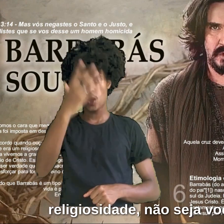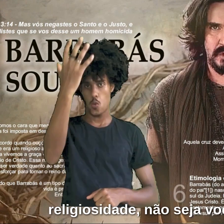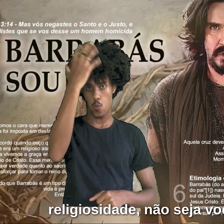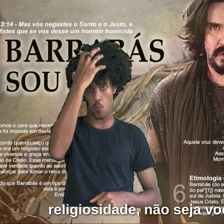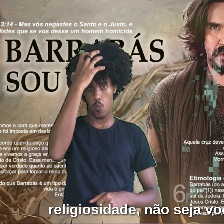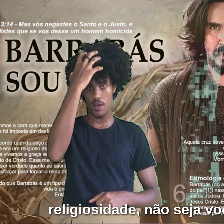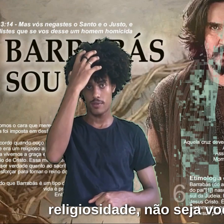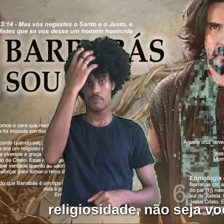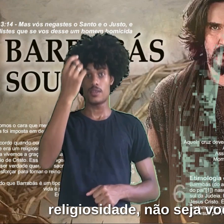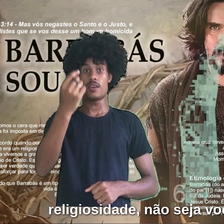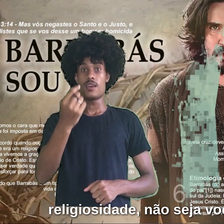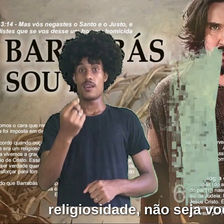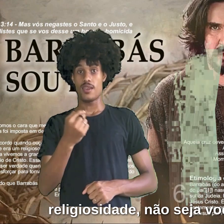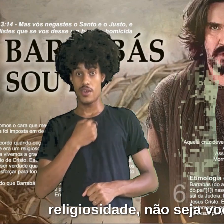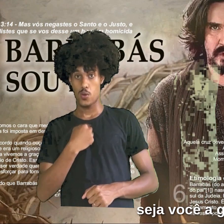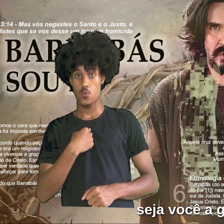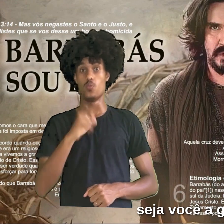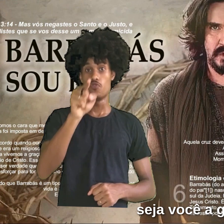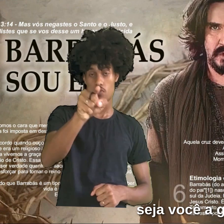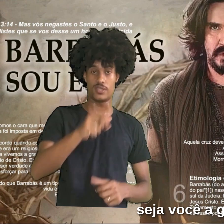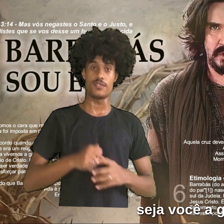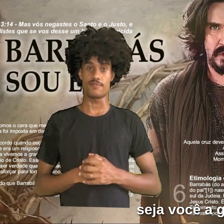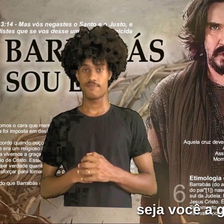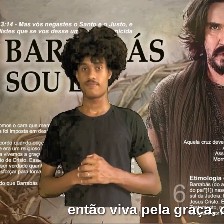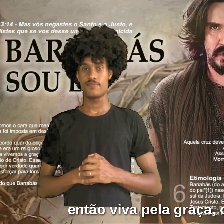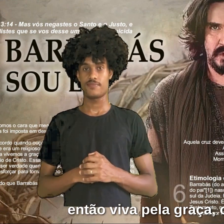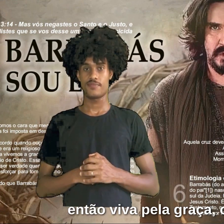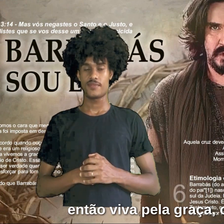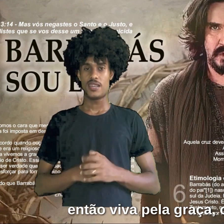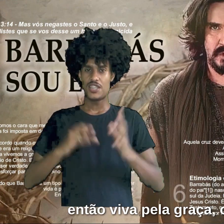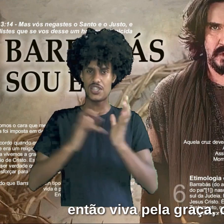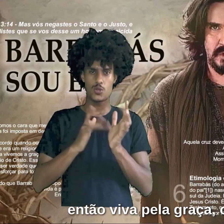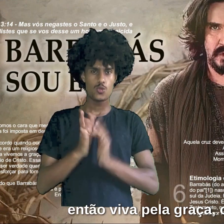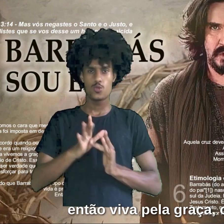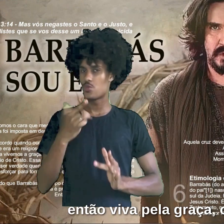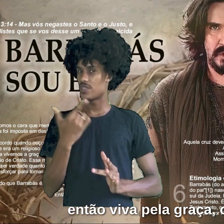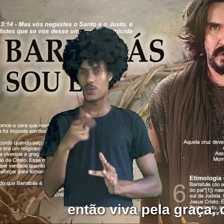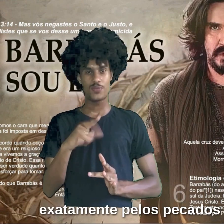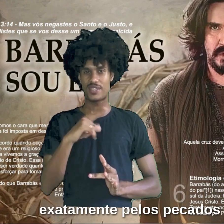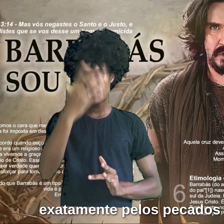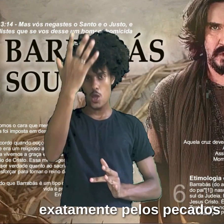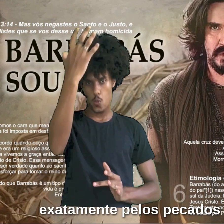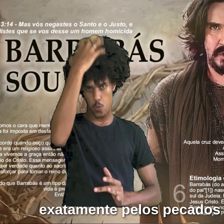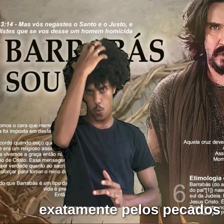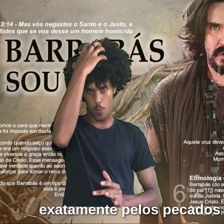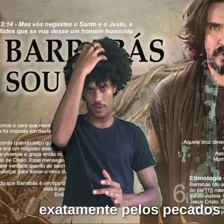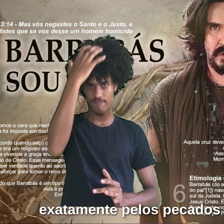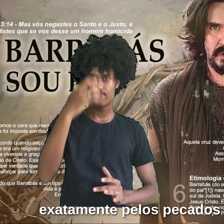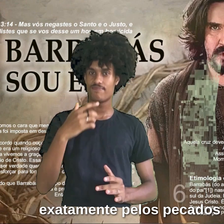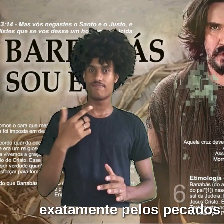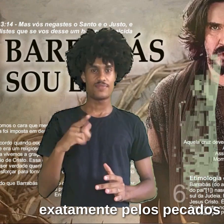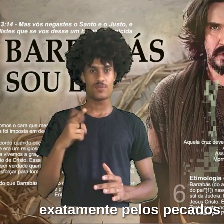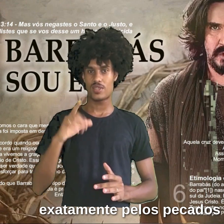religiosidade. Não seja você então um religioso. Seja você a graça. Então viva pela graça. Cristo já morreu exatamente pelos pecados aos